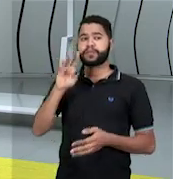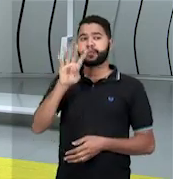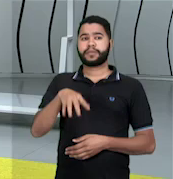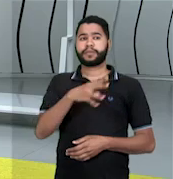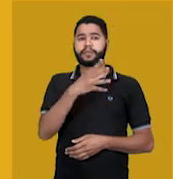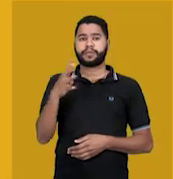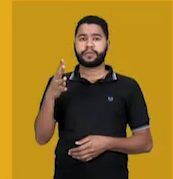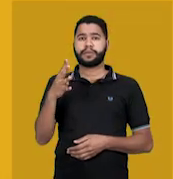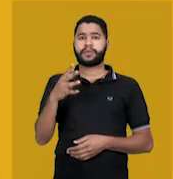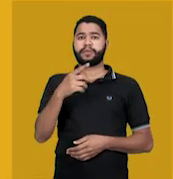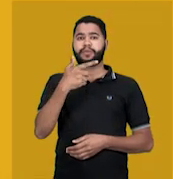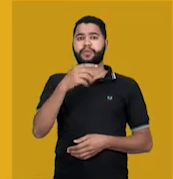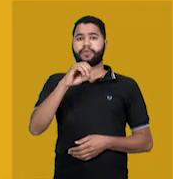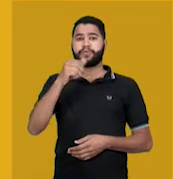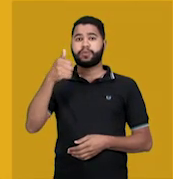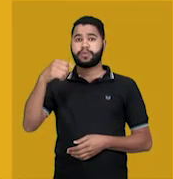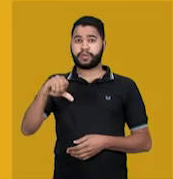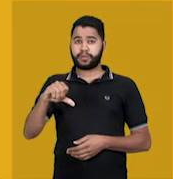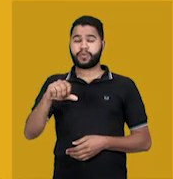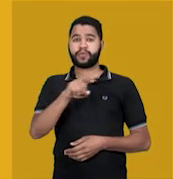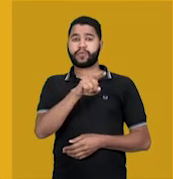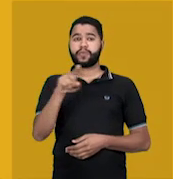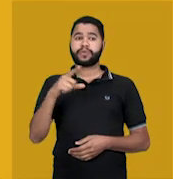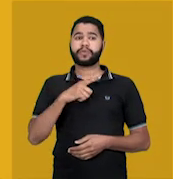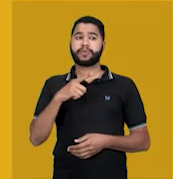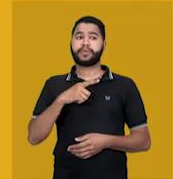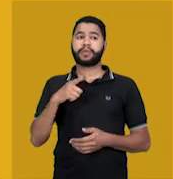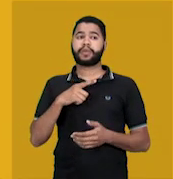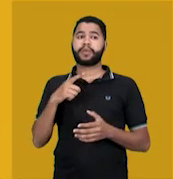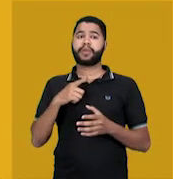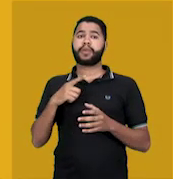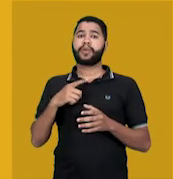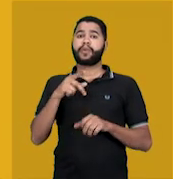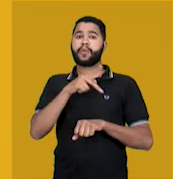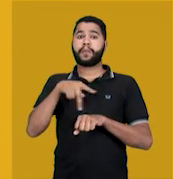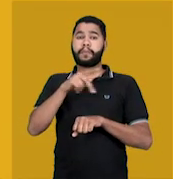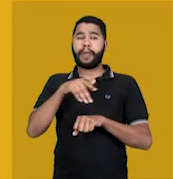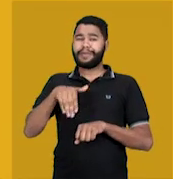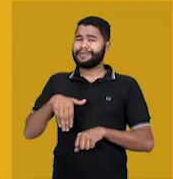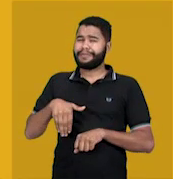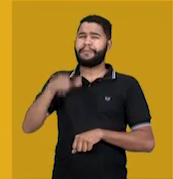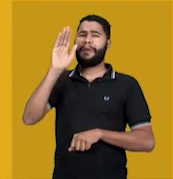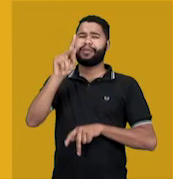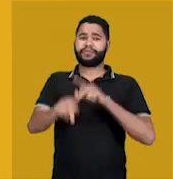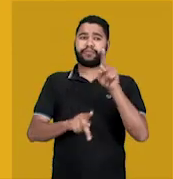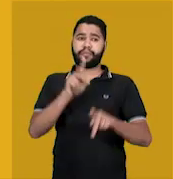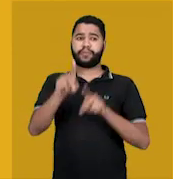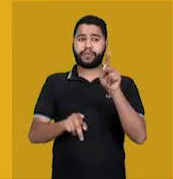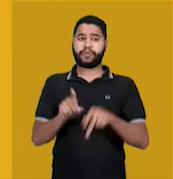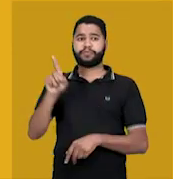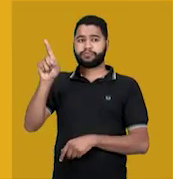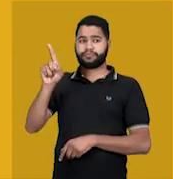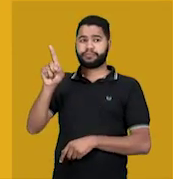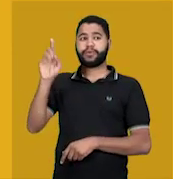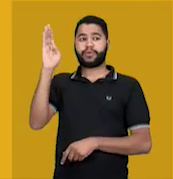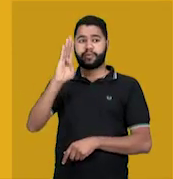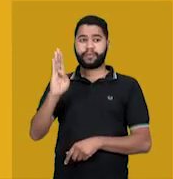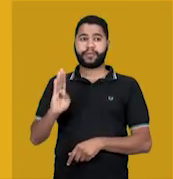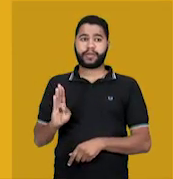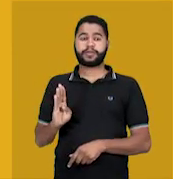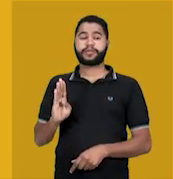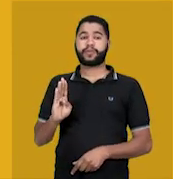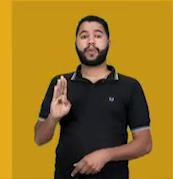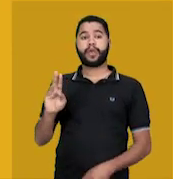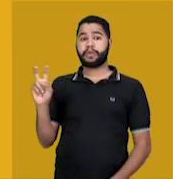de 2019, onde você tem aí a concentração dos países mais populosos do mundo, né? Inclusive a gente tem aí o Brasil em